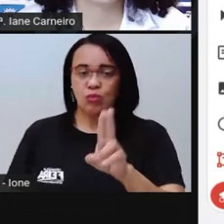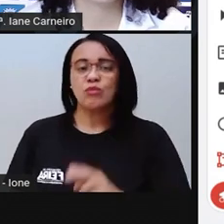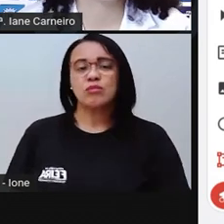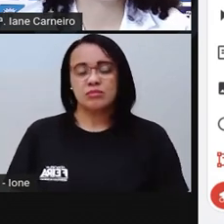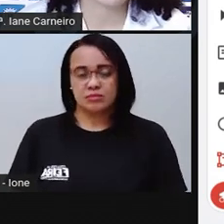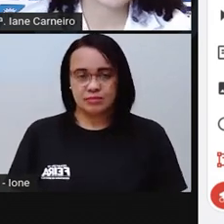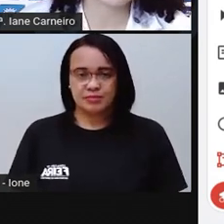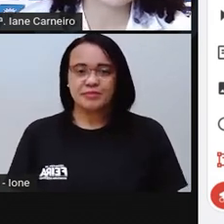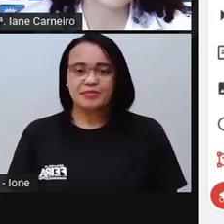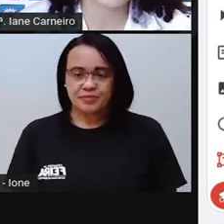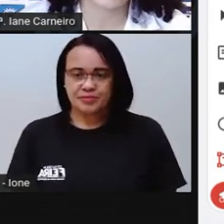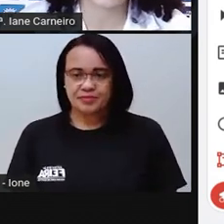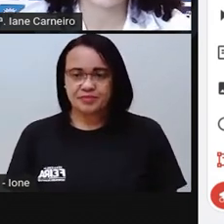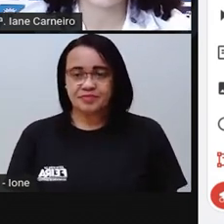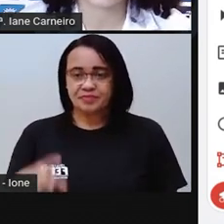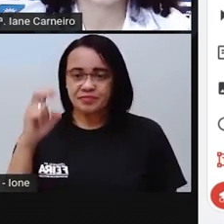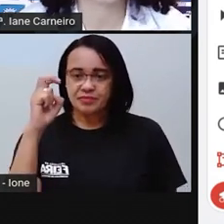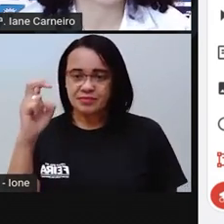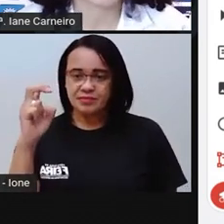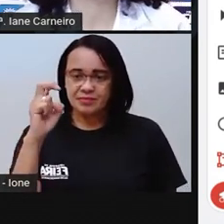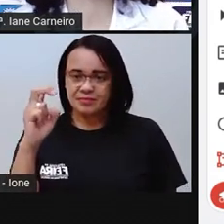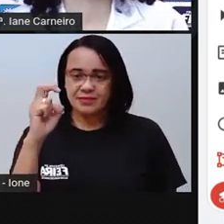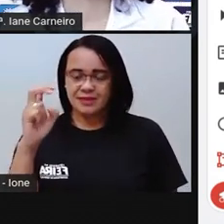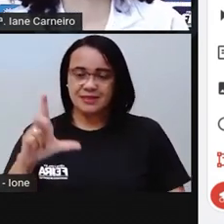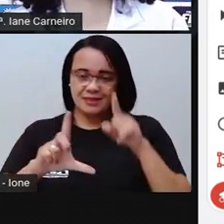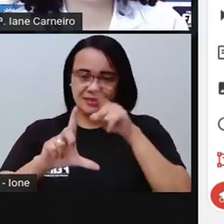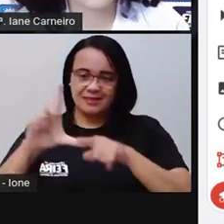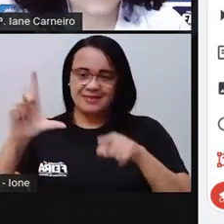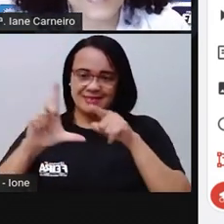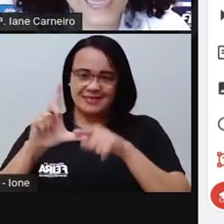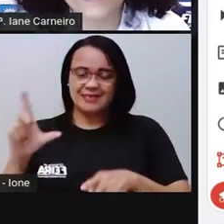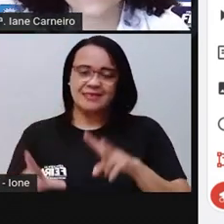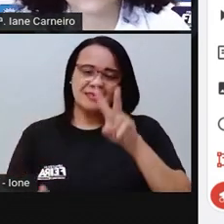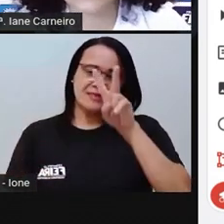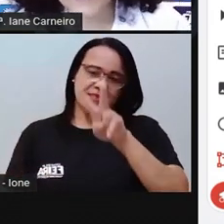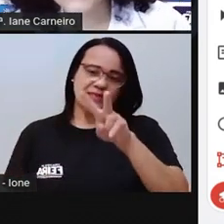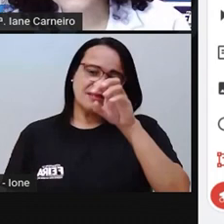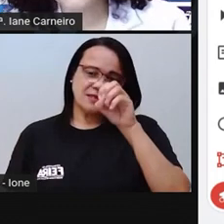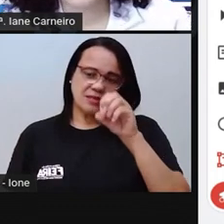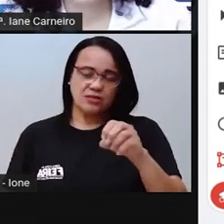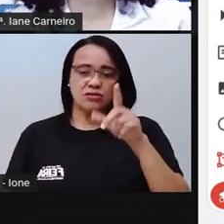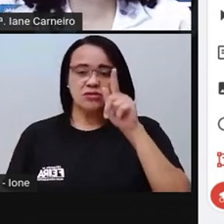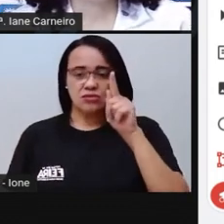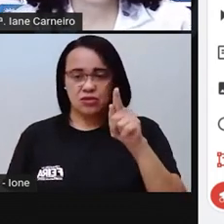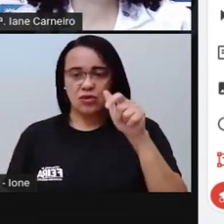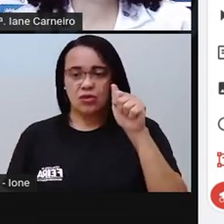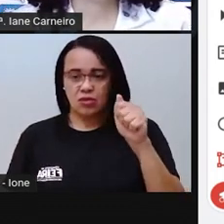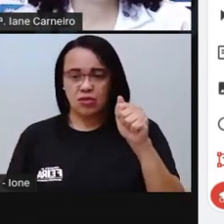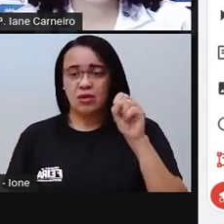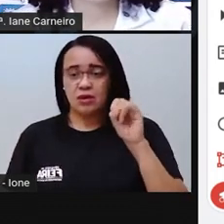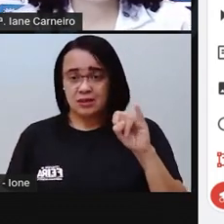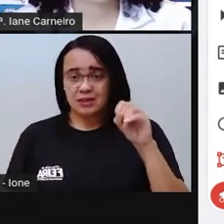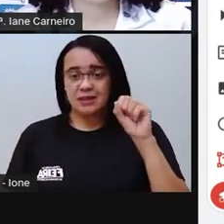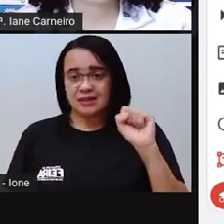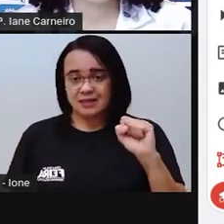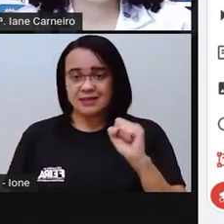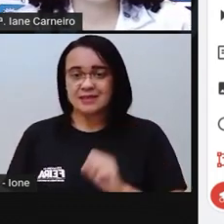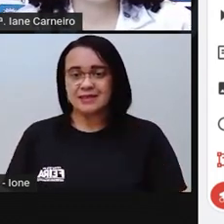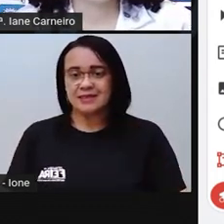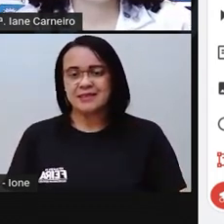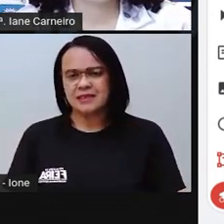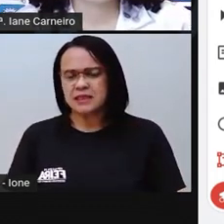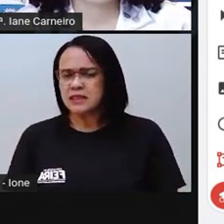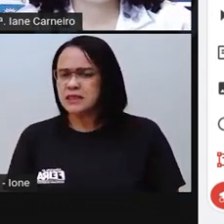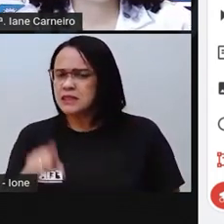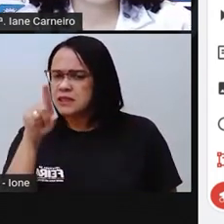O, U. Então, essas cinco letrinhas aqui são as vogais, tá certo? E essas aqui, Proiane, o que